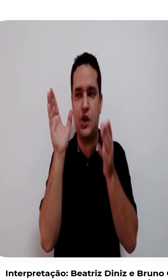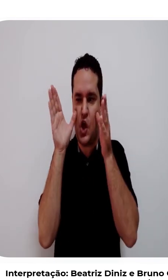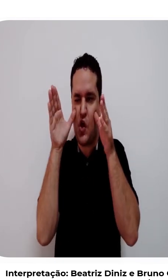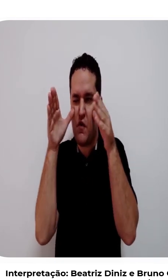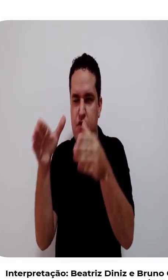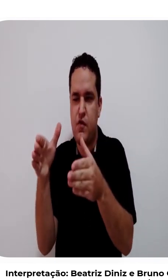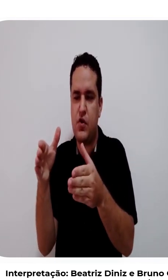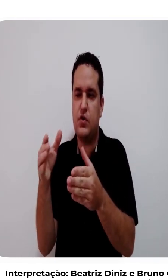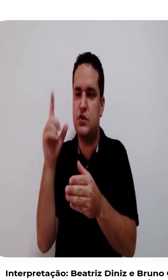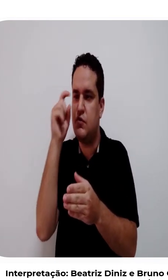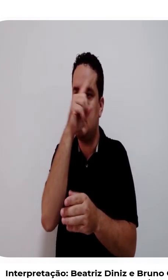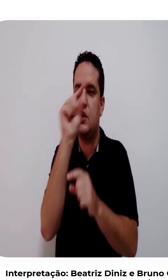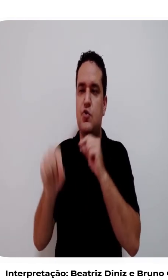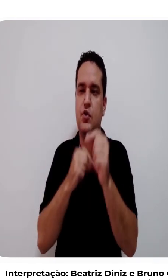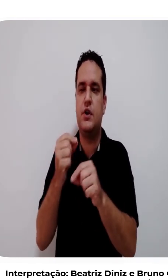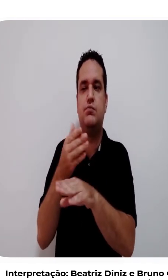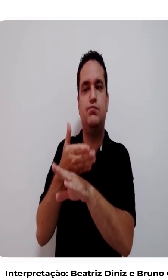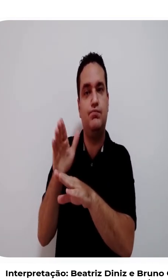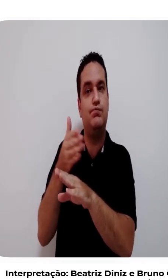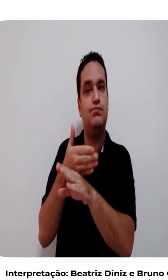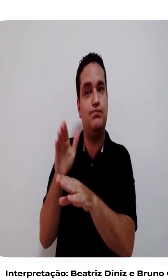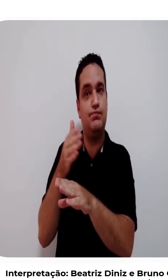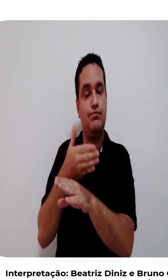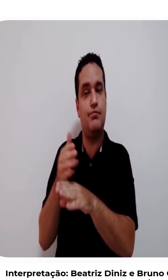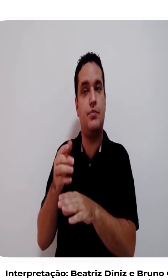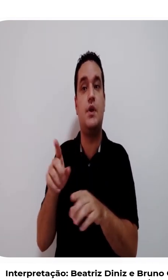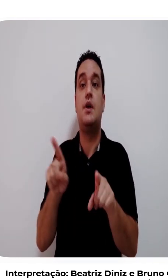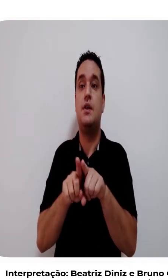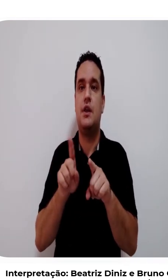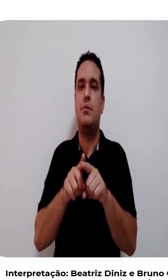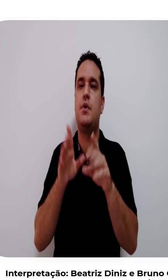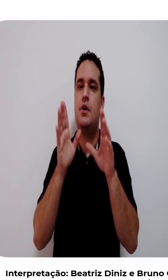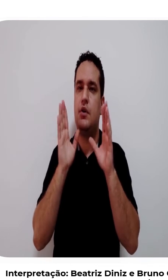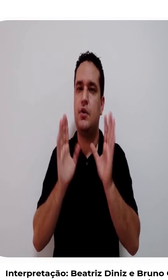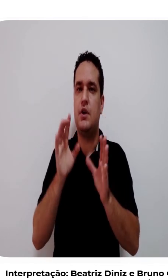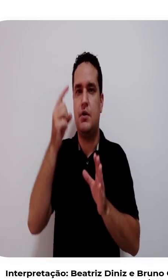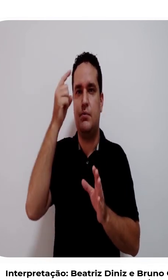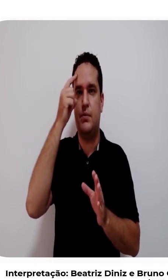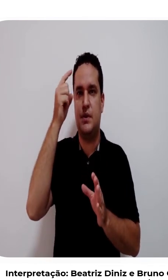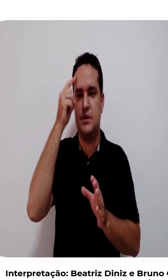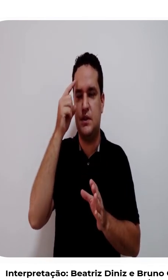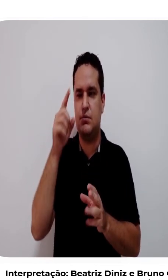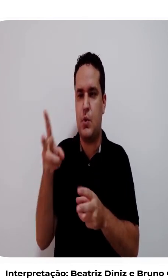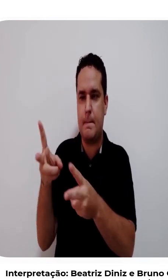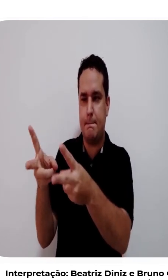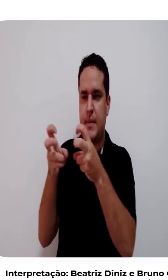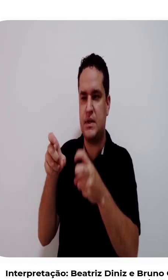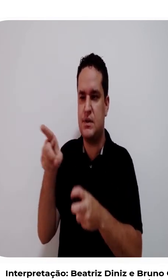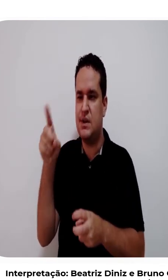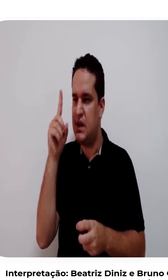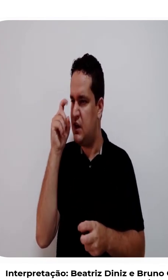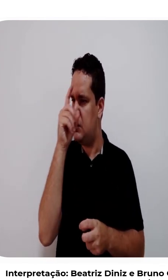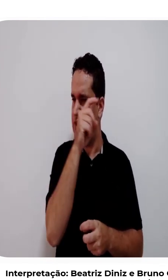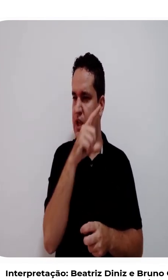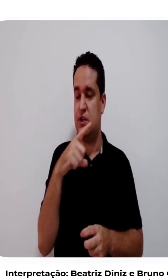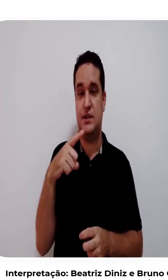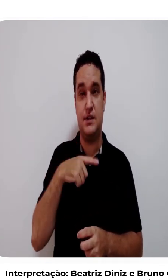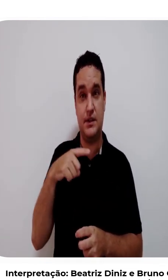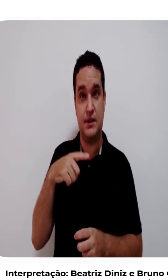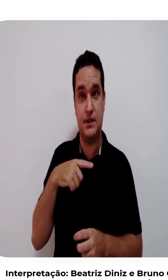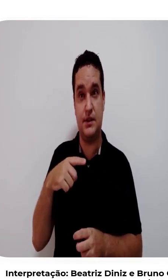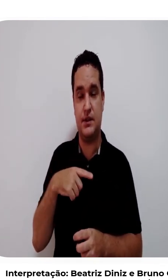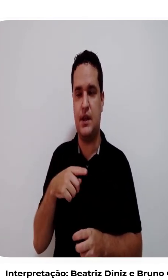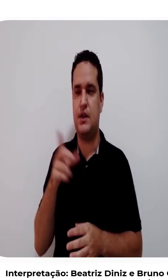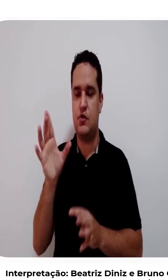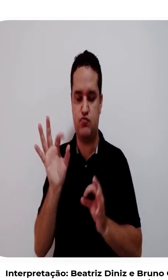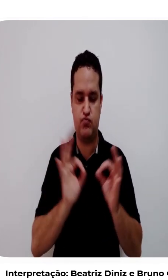Outra coisa também que nós já realizamos foi, quando identificamos uma dificuldade específica, a gente monta atividades,